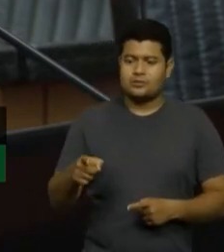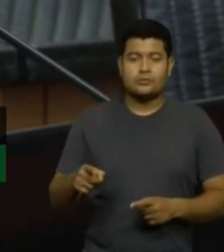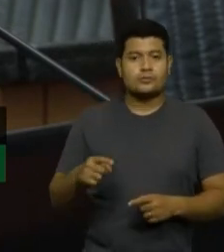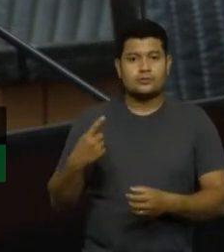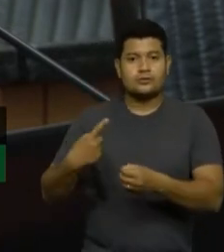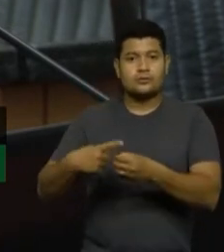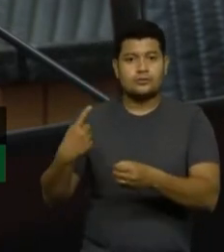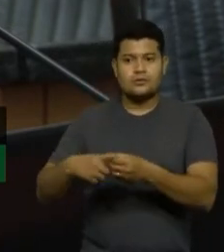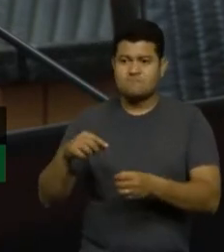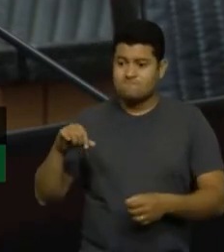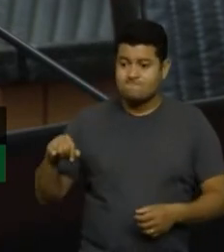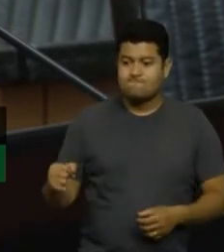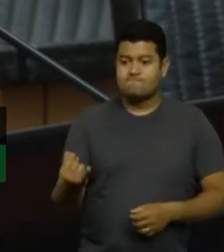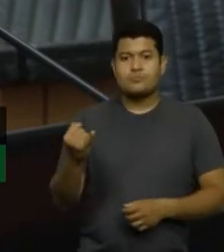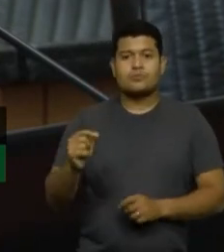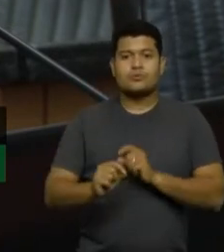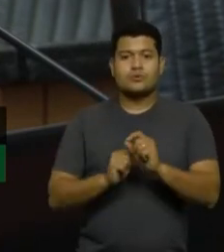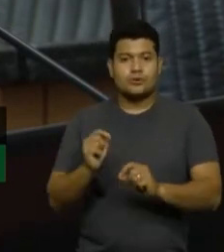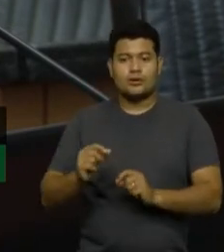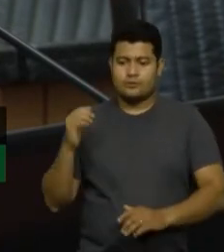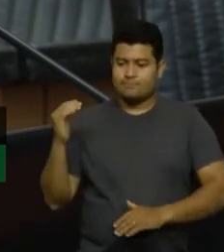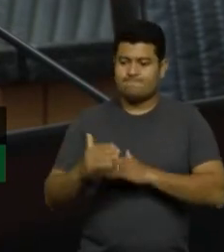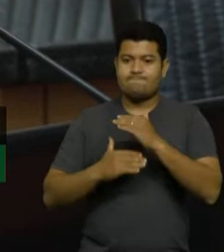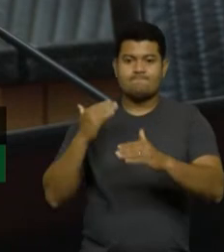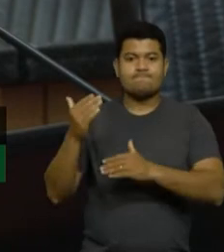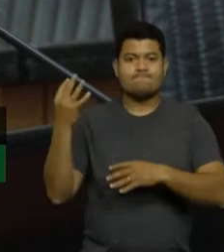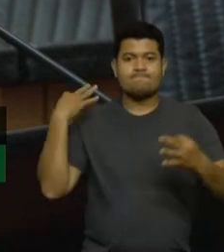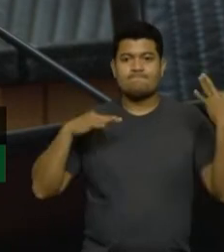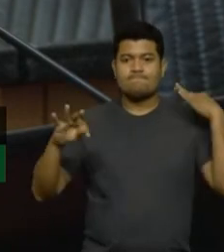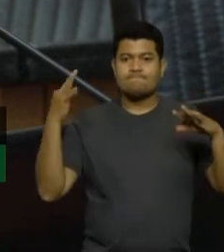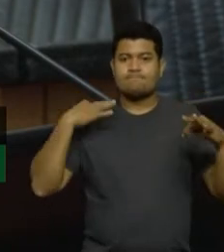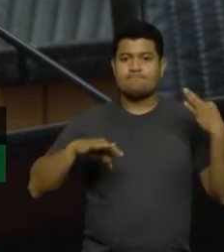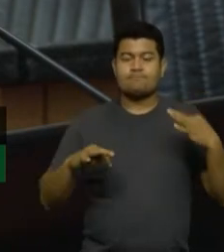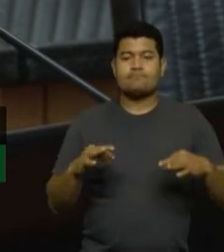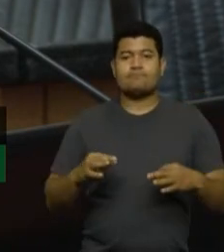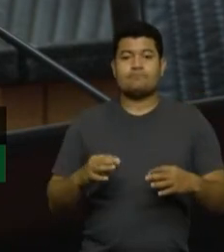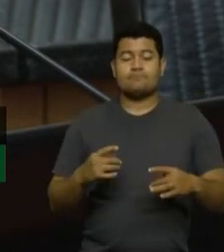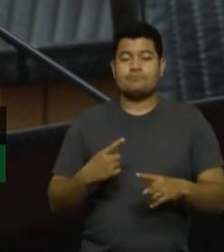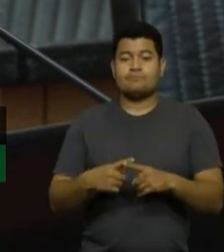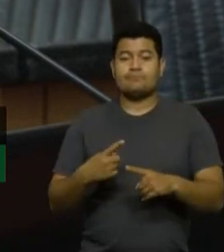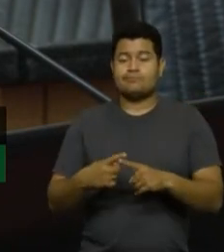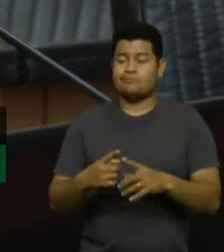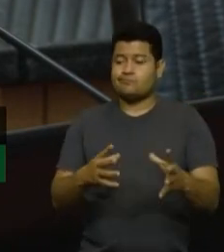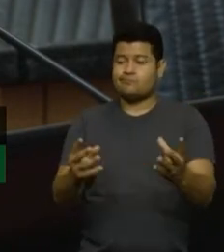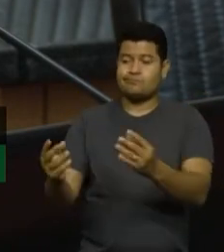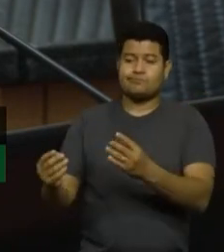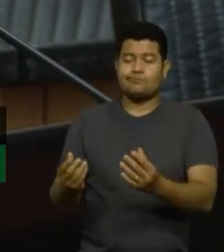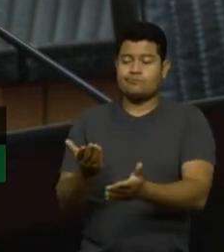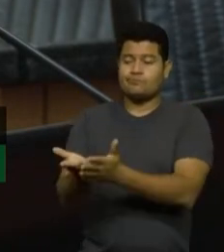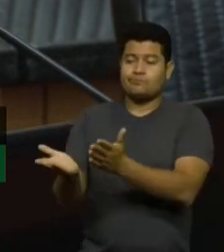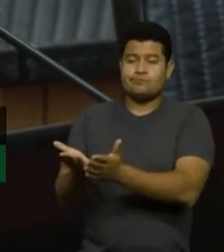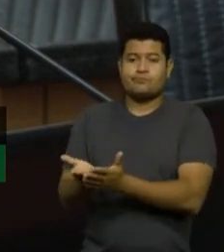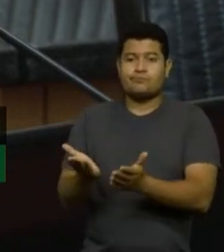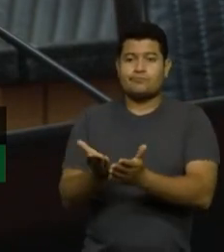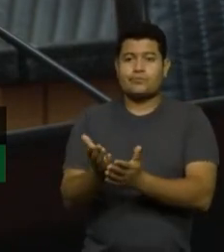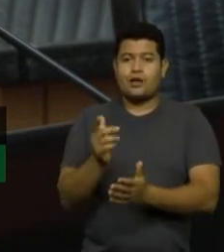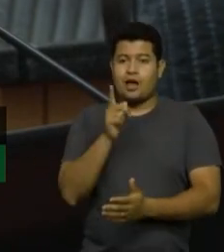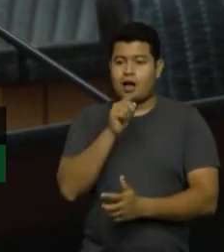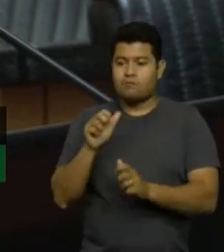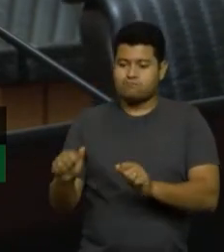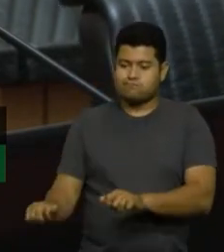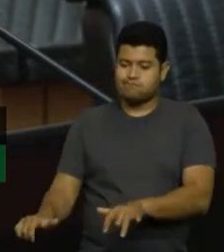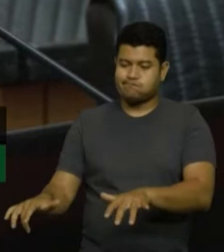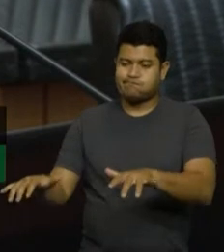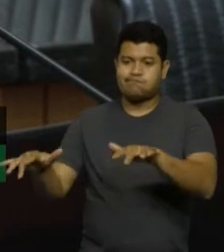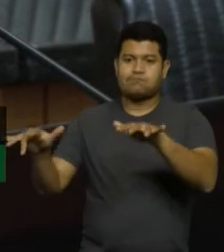o desenvolvimento do turismo diante da perca de área que teve com o alagamento das usinas que lá foram